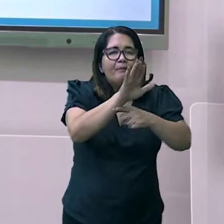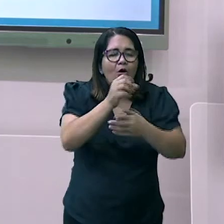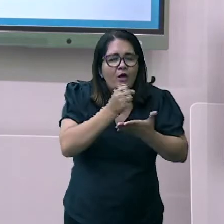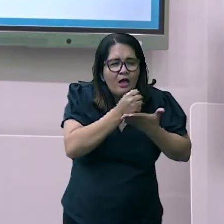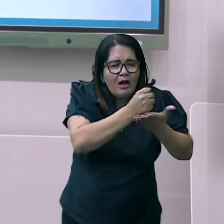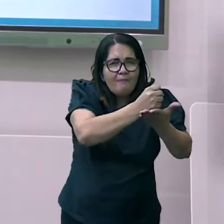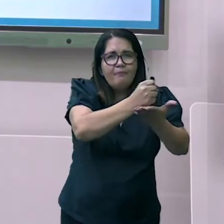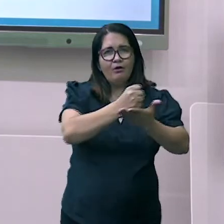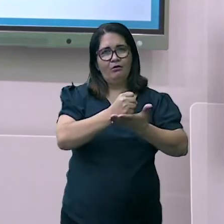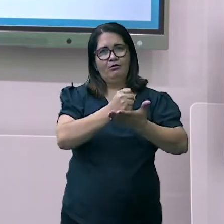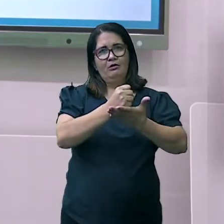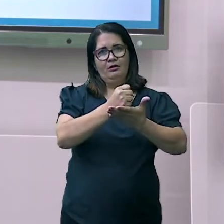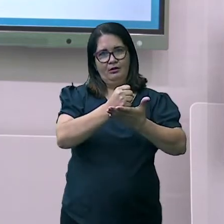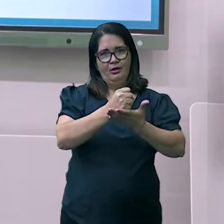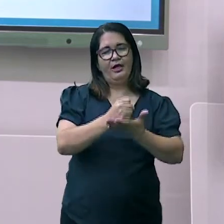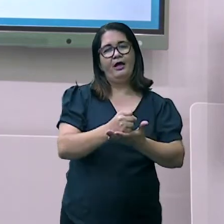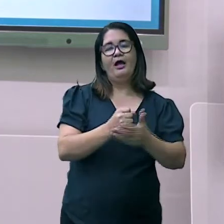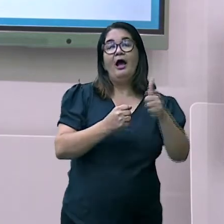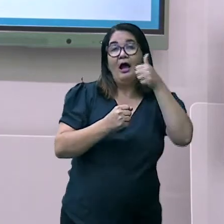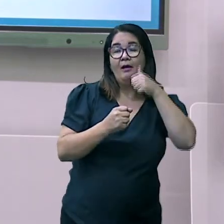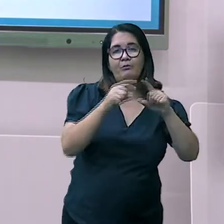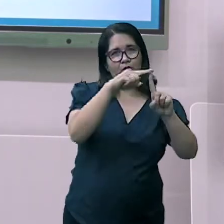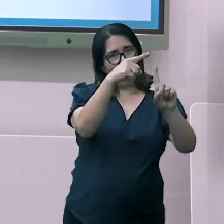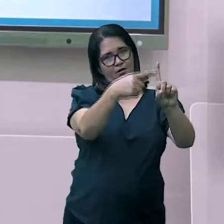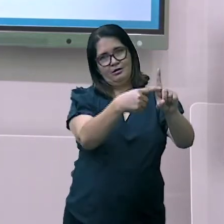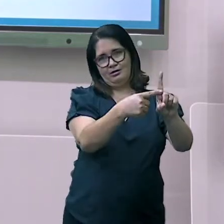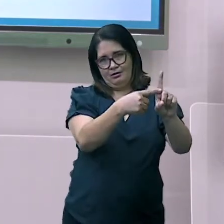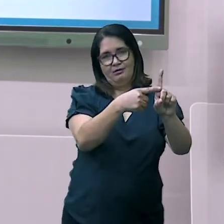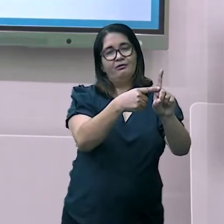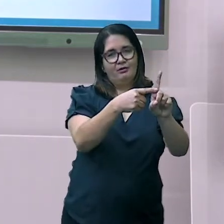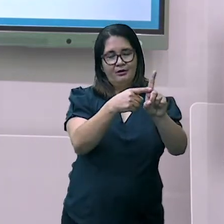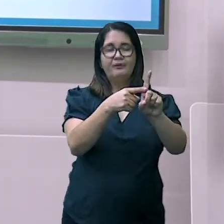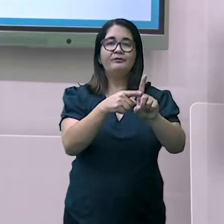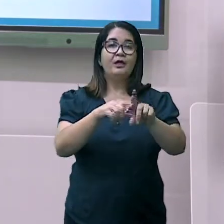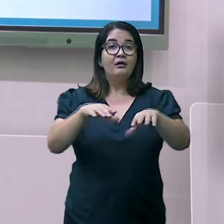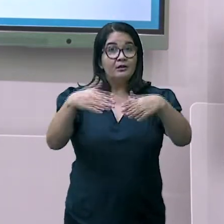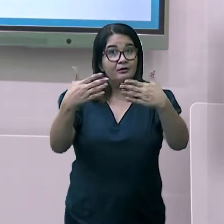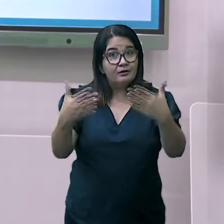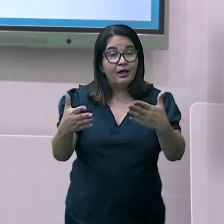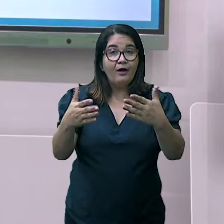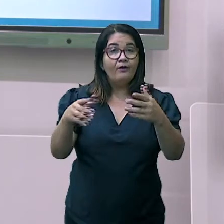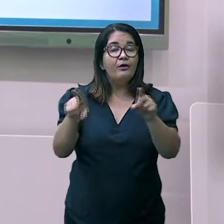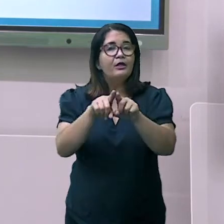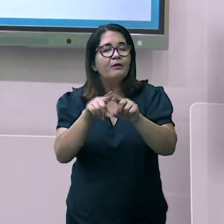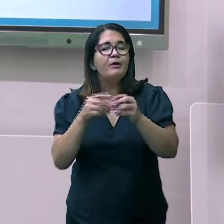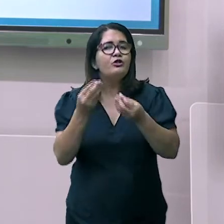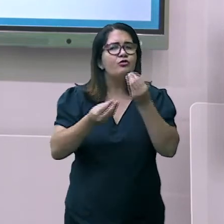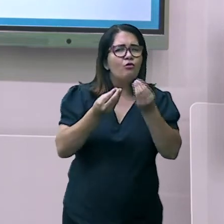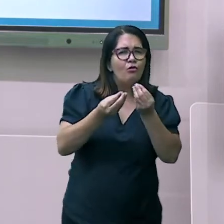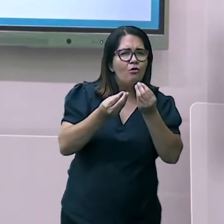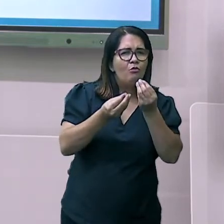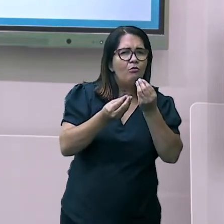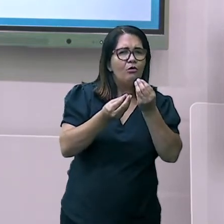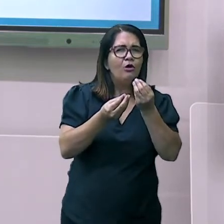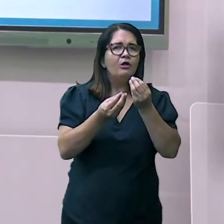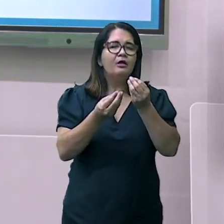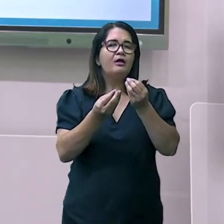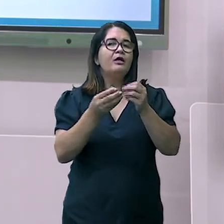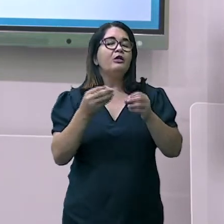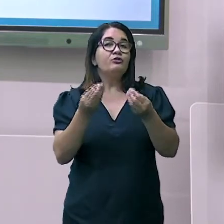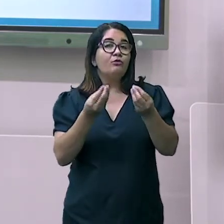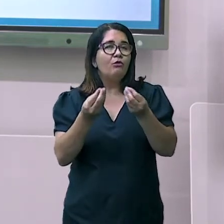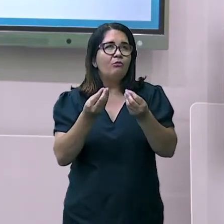que tá fazendo o parto ali. E então elas auxiliam. Antigamente existiam só